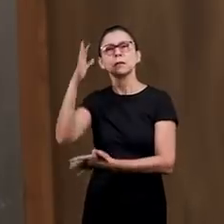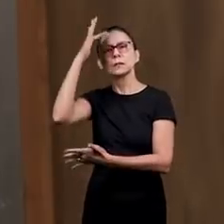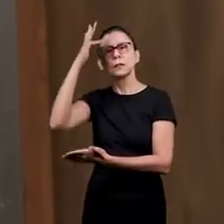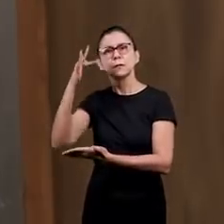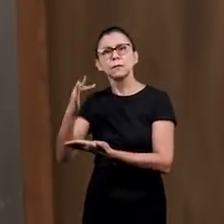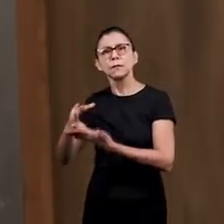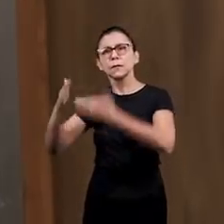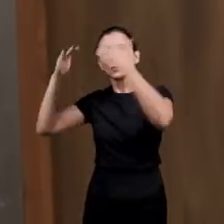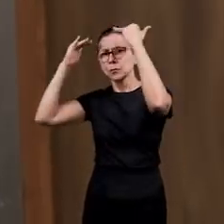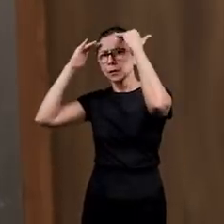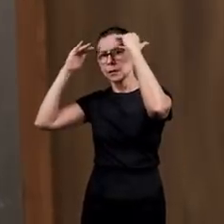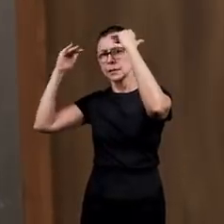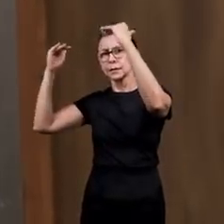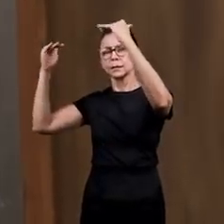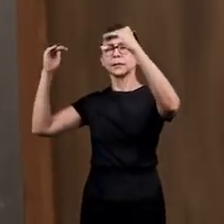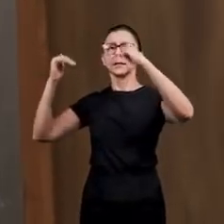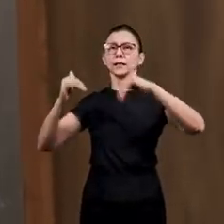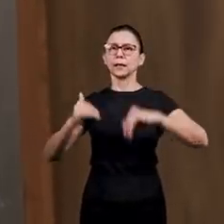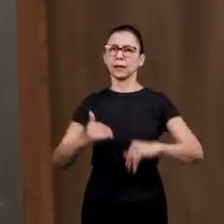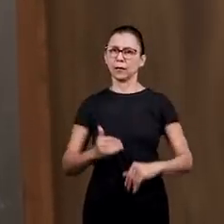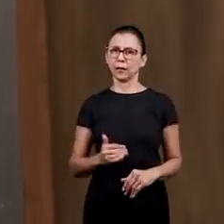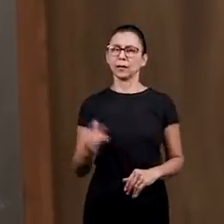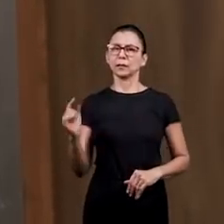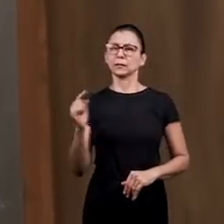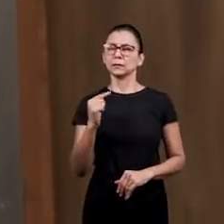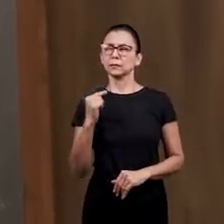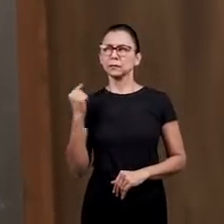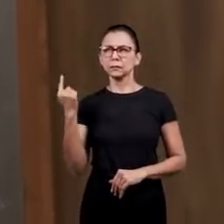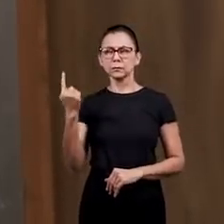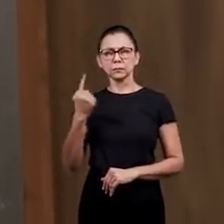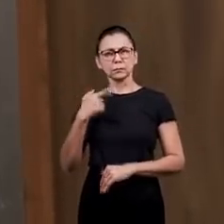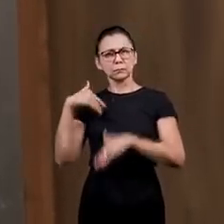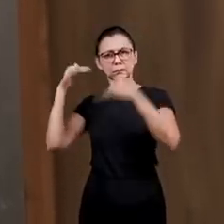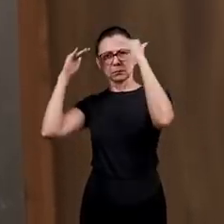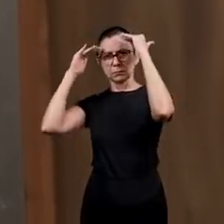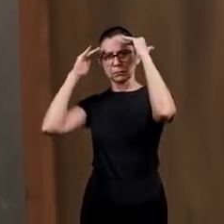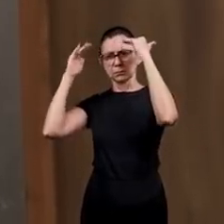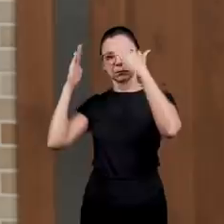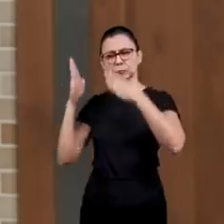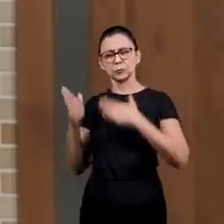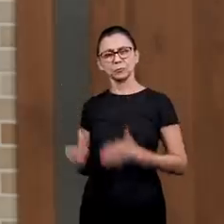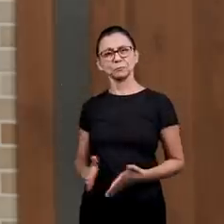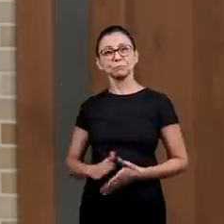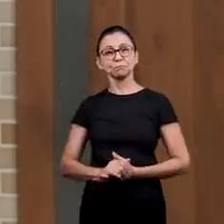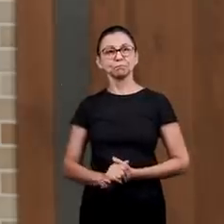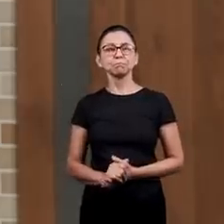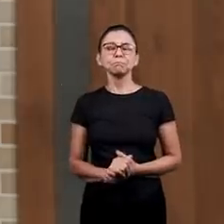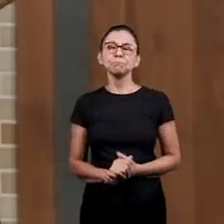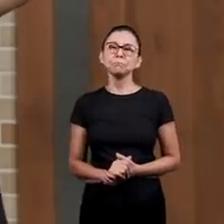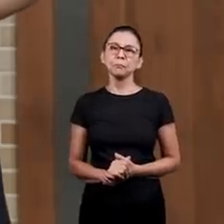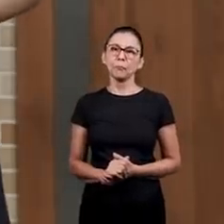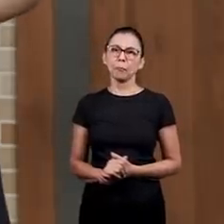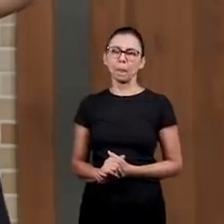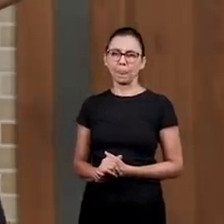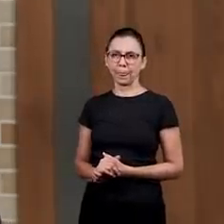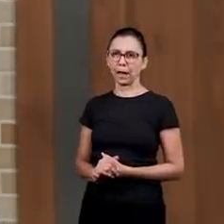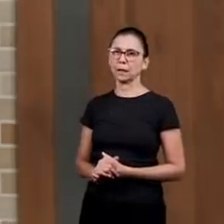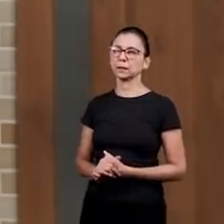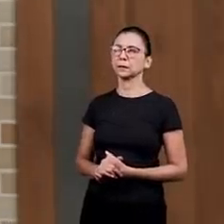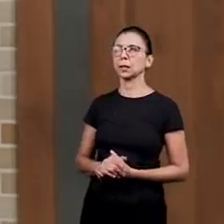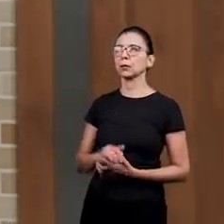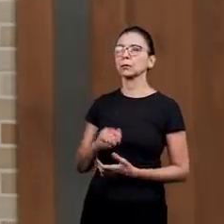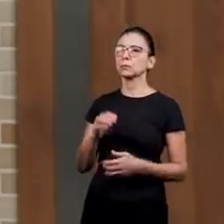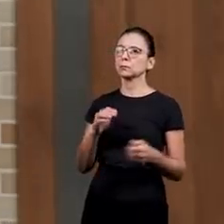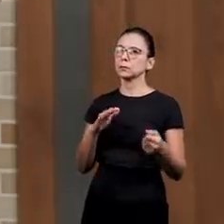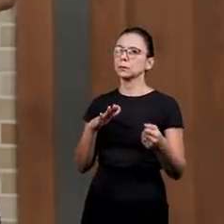sejamos obedientes ao que Ele diz e que sejamos fiéis a Ele. E naquela noite, Deus disse